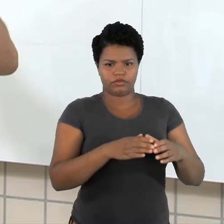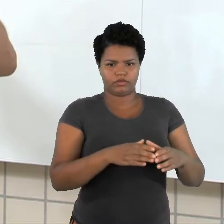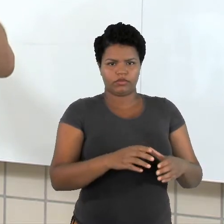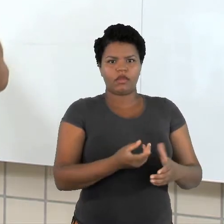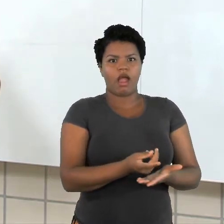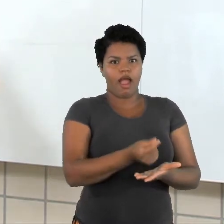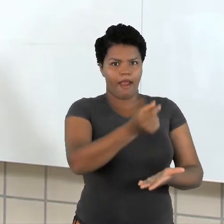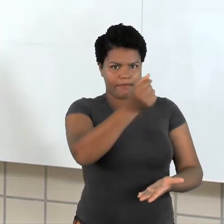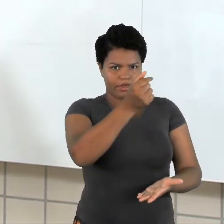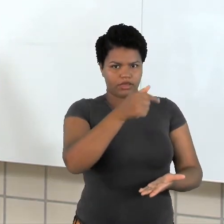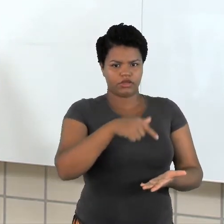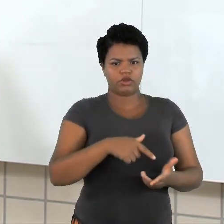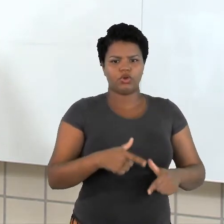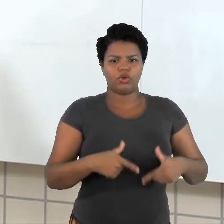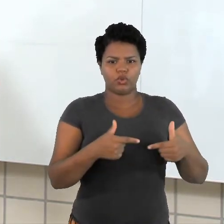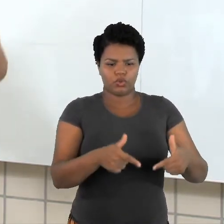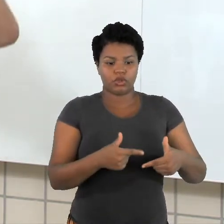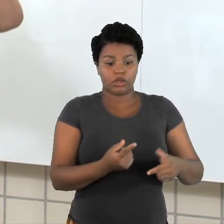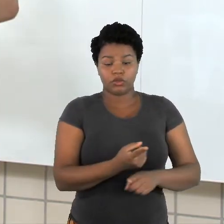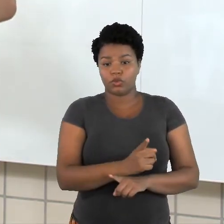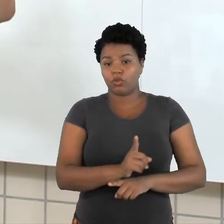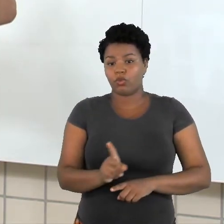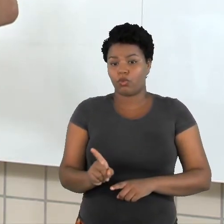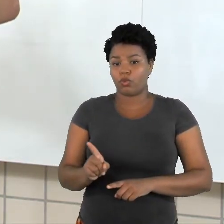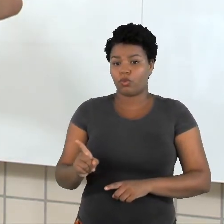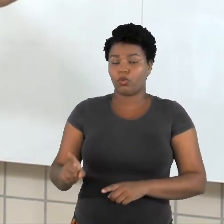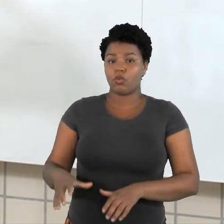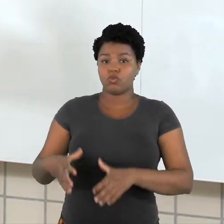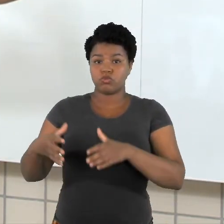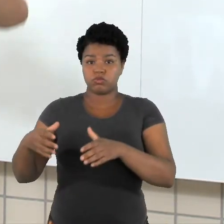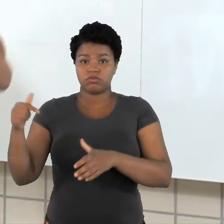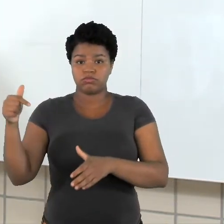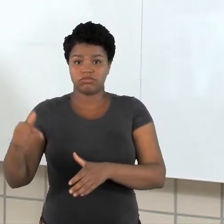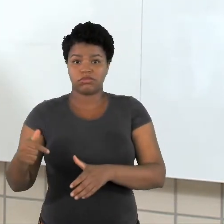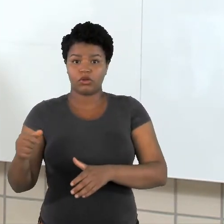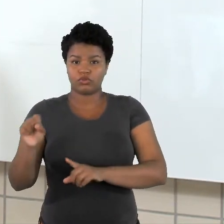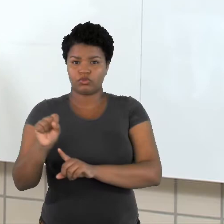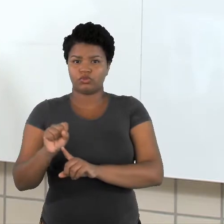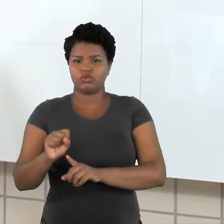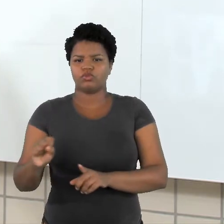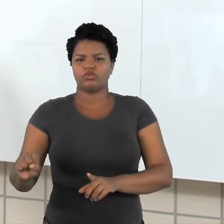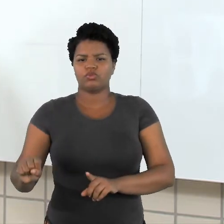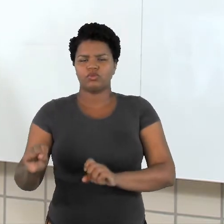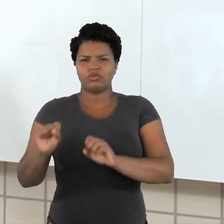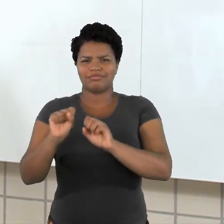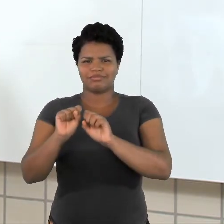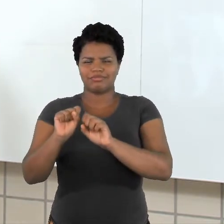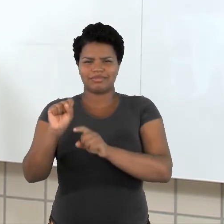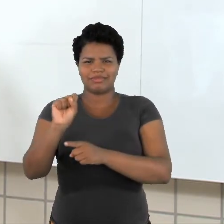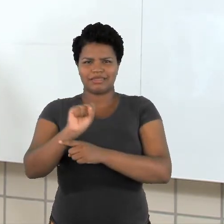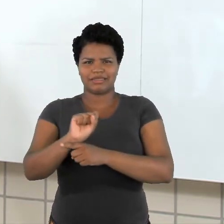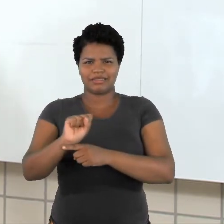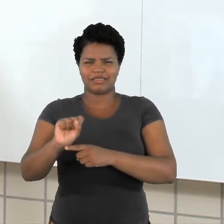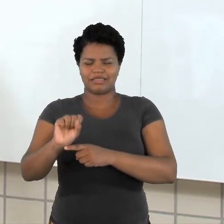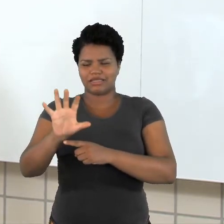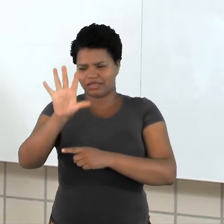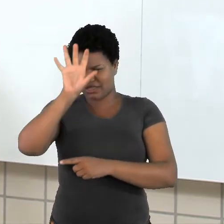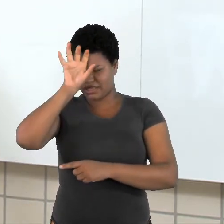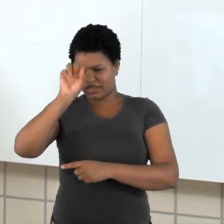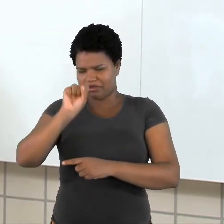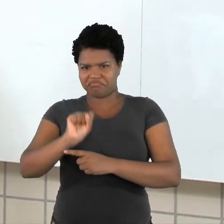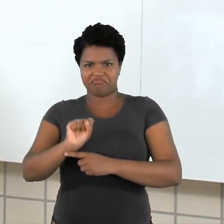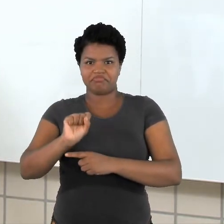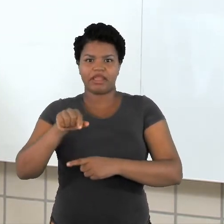capitalista lutando contra o polo econômico socialista. Essas duas ideologias estavam